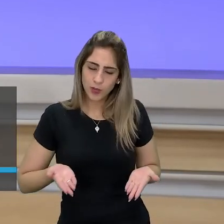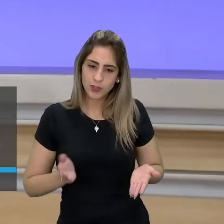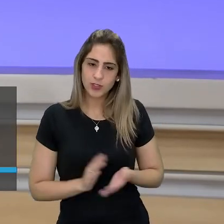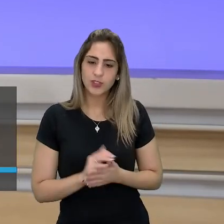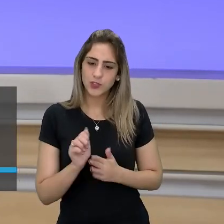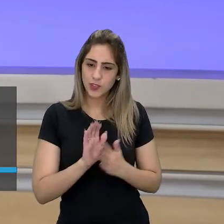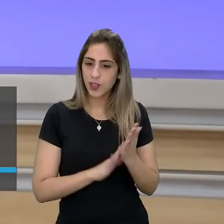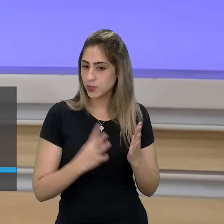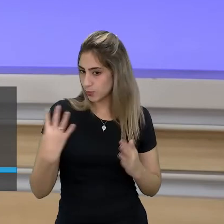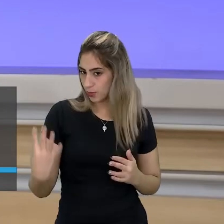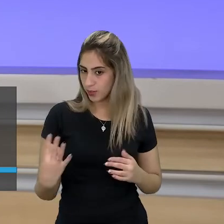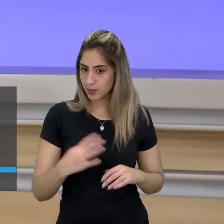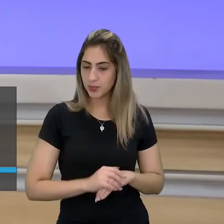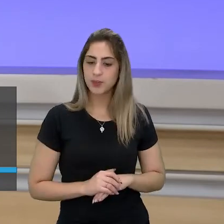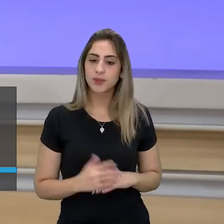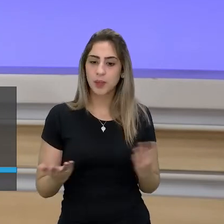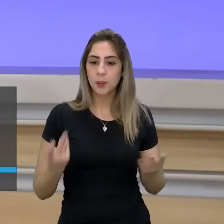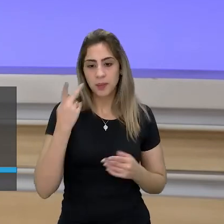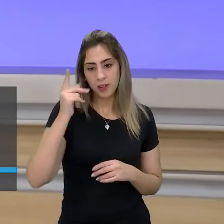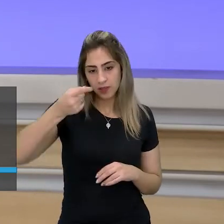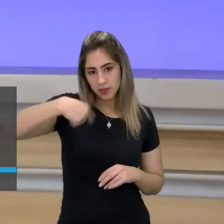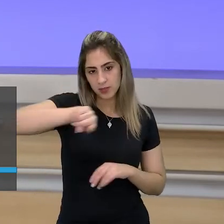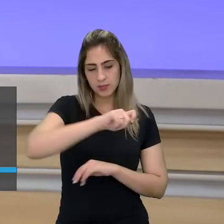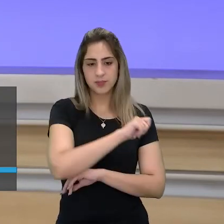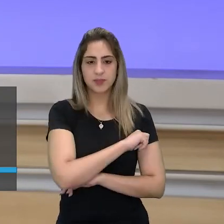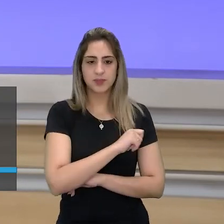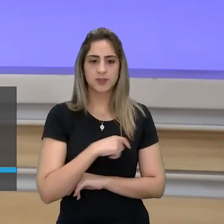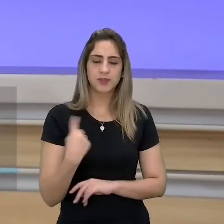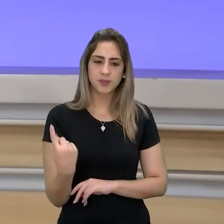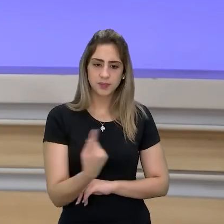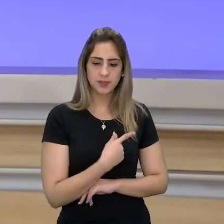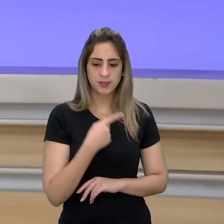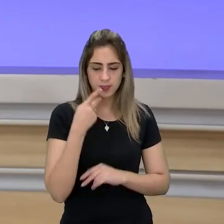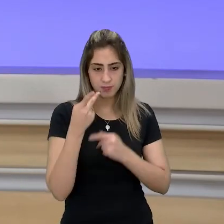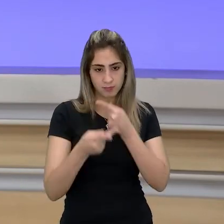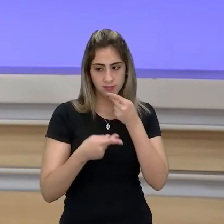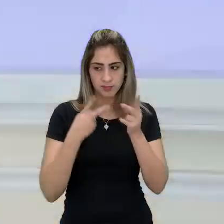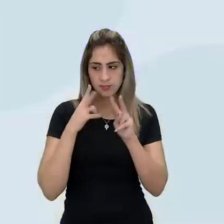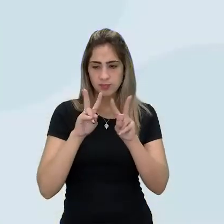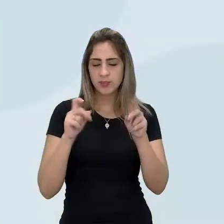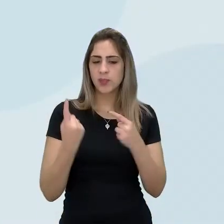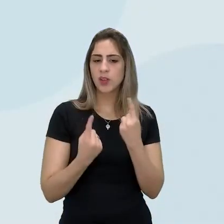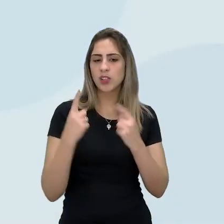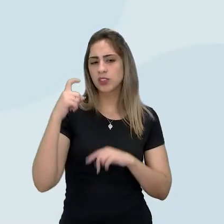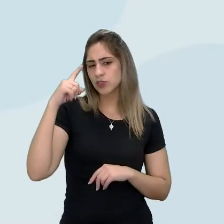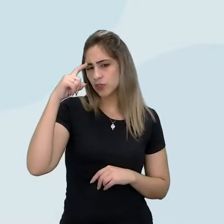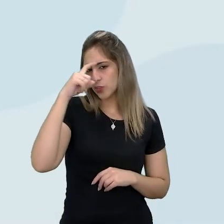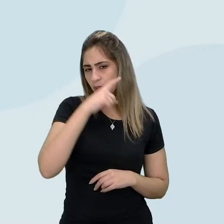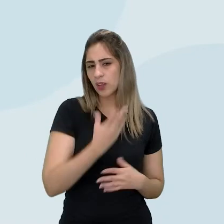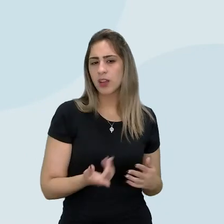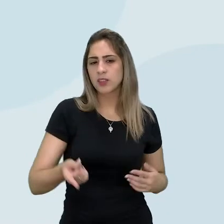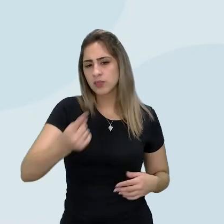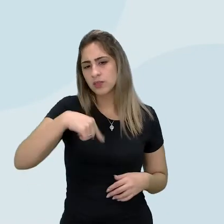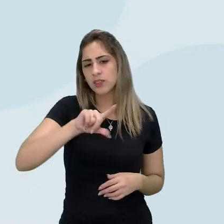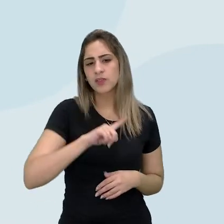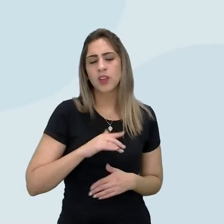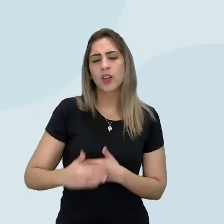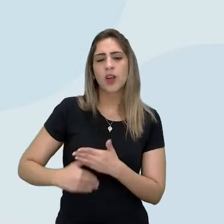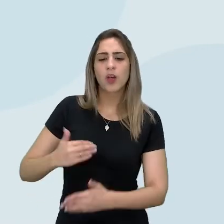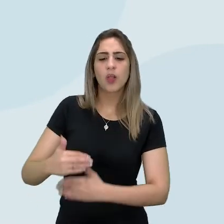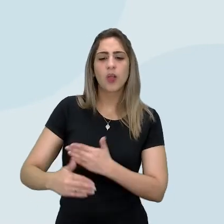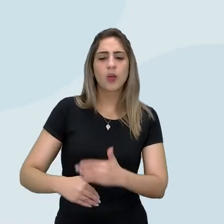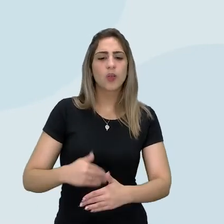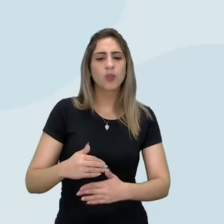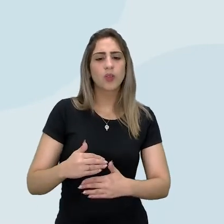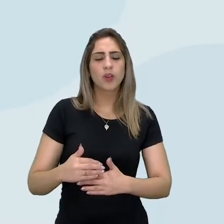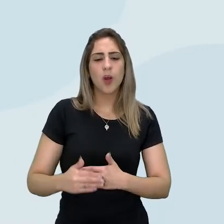atividade 4. Aí, então, para vocês, a gente vai falar aí, olha, quais as dificuldades, né, que você teve